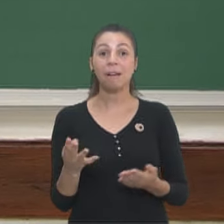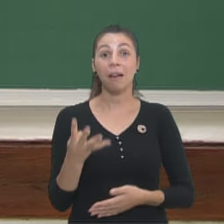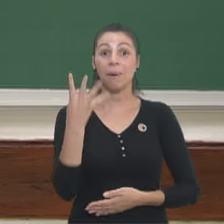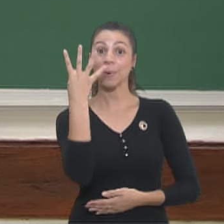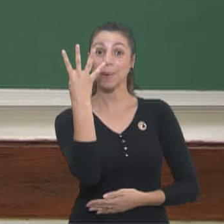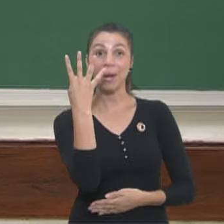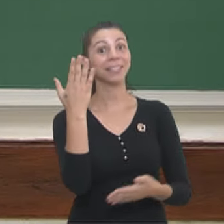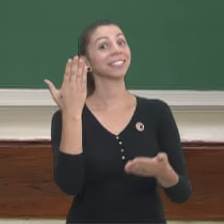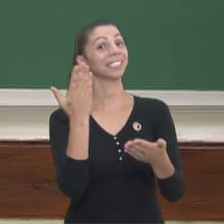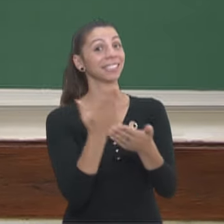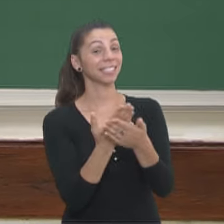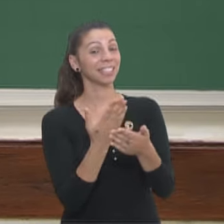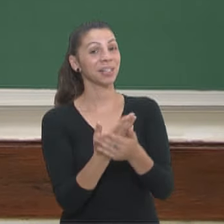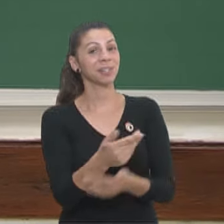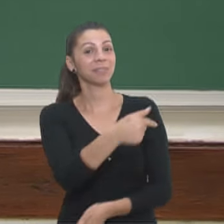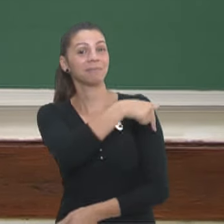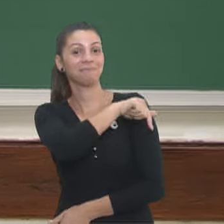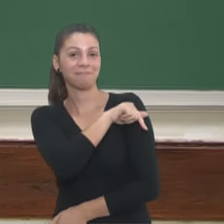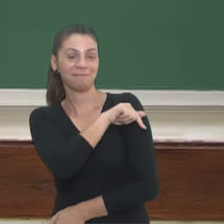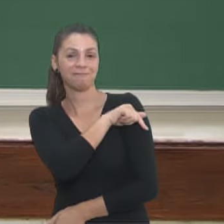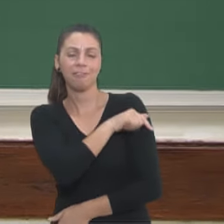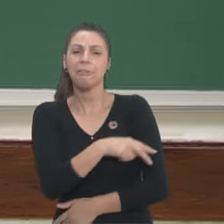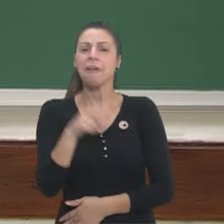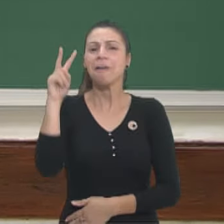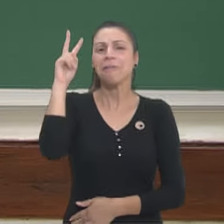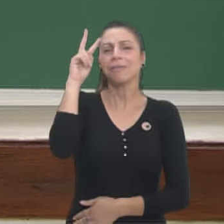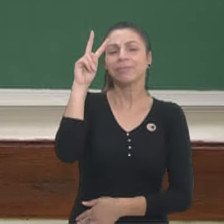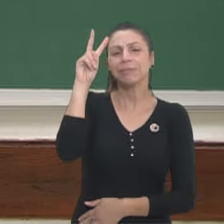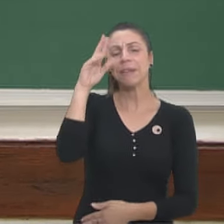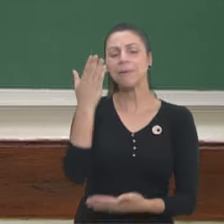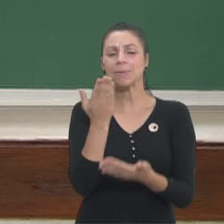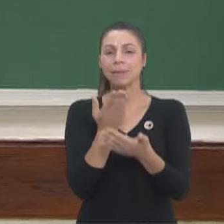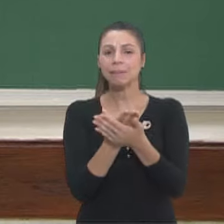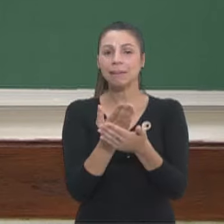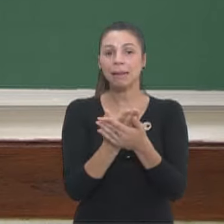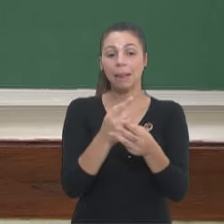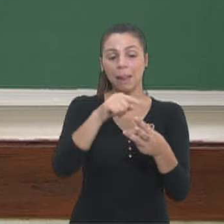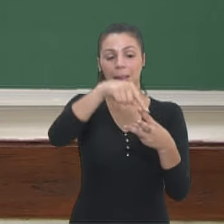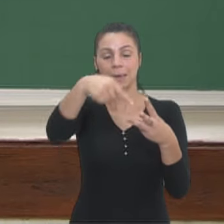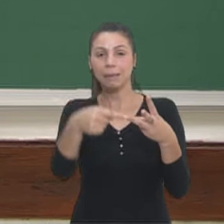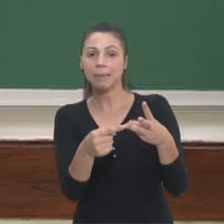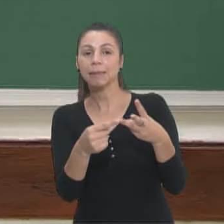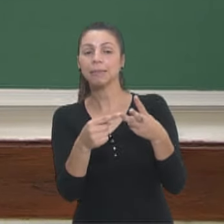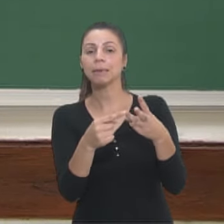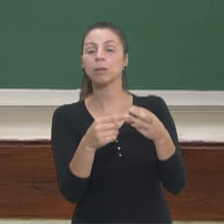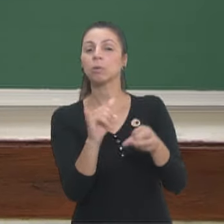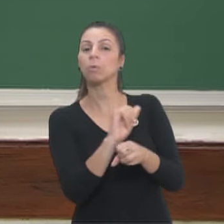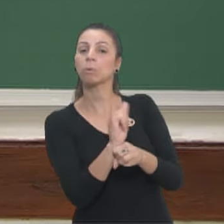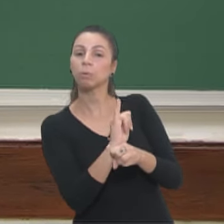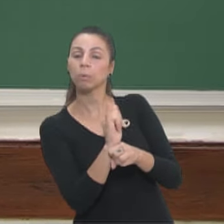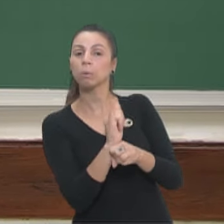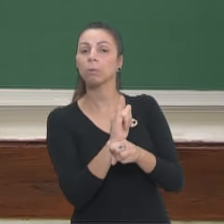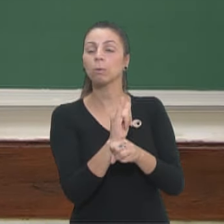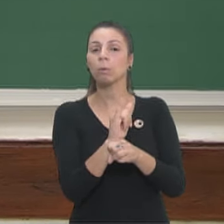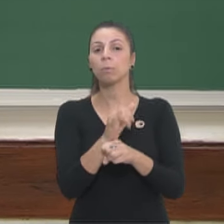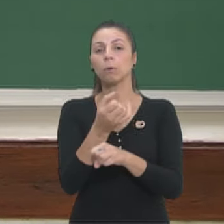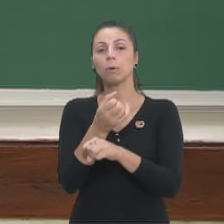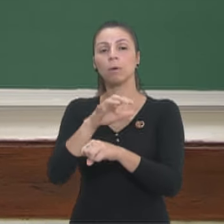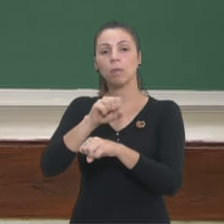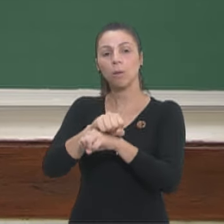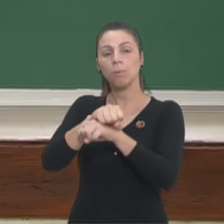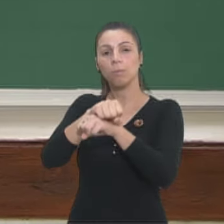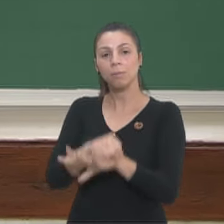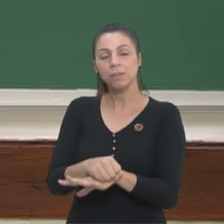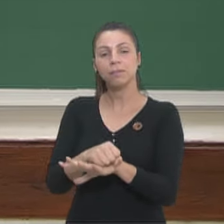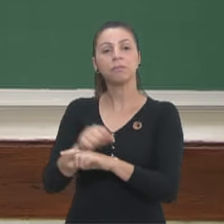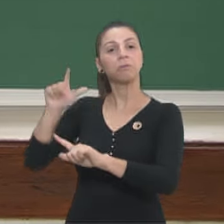quarta aula do 7º ano. Lembra, essas aulas estão em 3 canais, na internet, no aplicativo e na TV